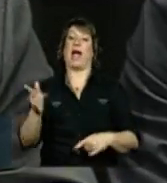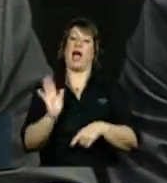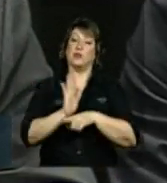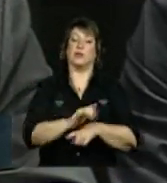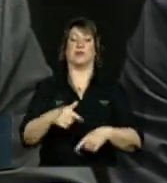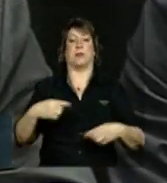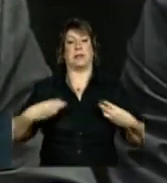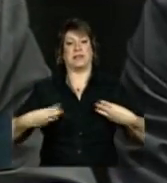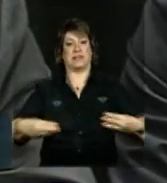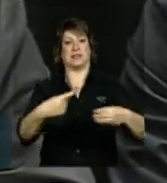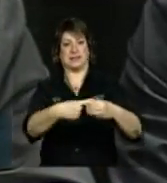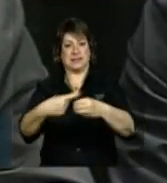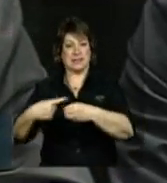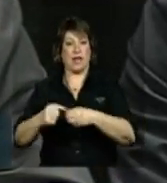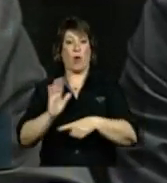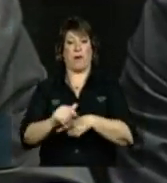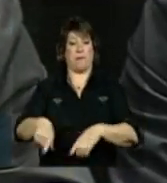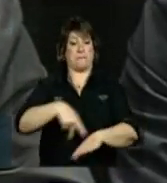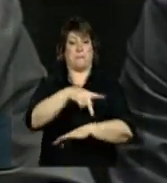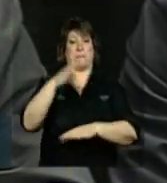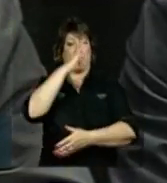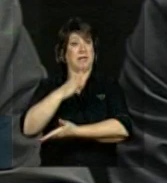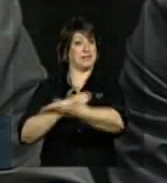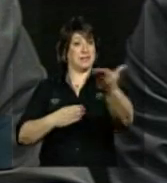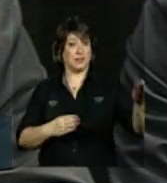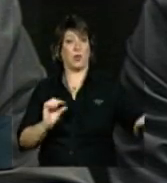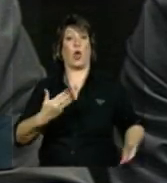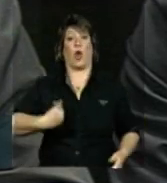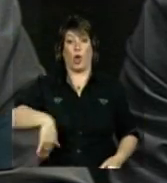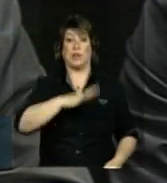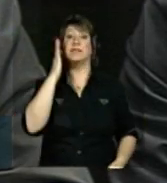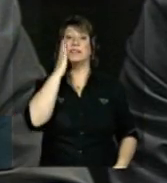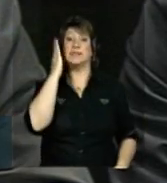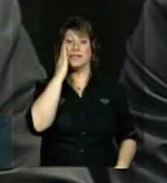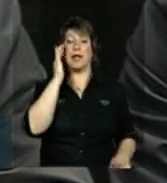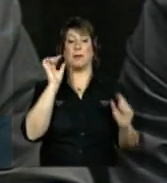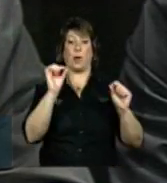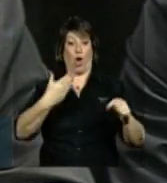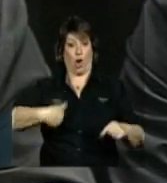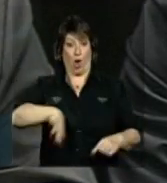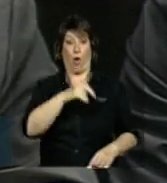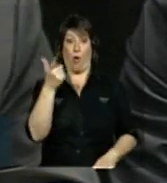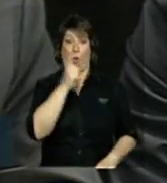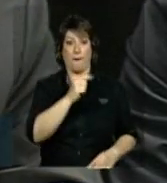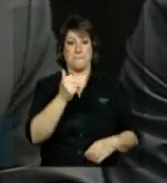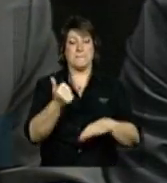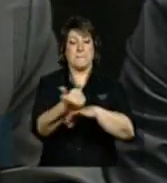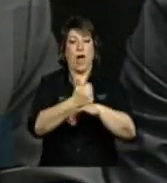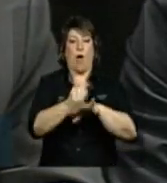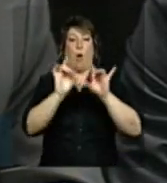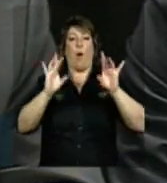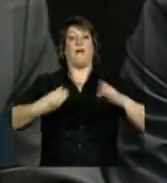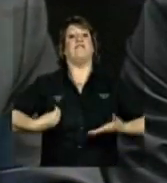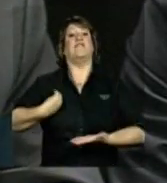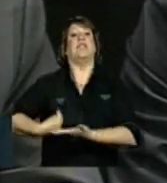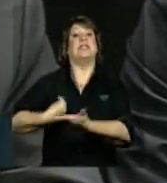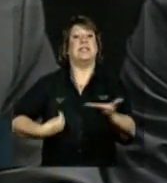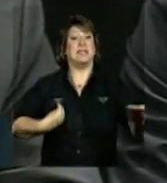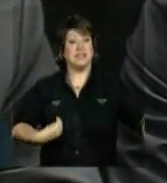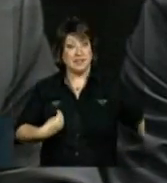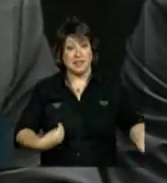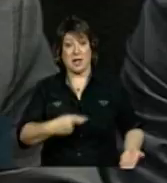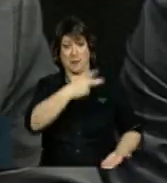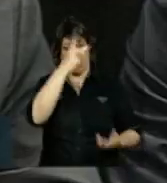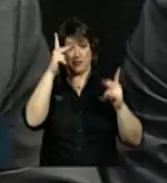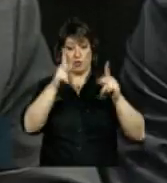país como o Brasil, em que a gente sabe que a gente conseguindo dar uma melhor qualidade de vida